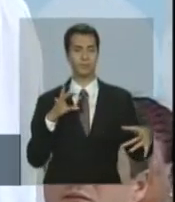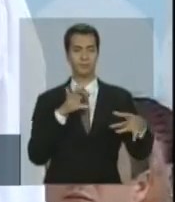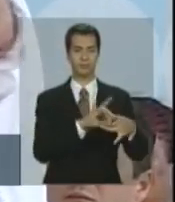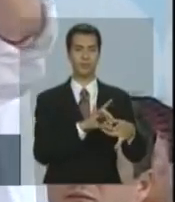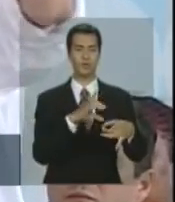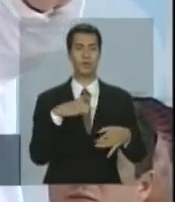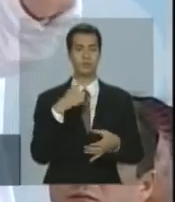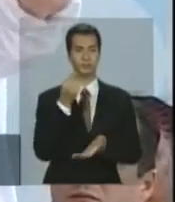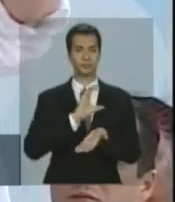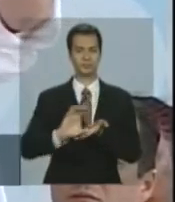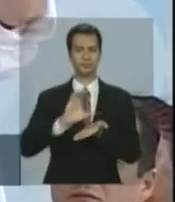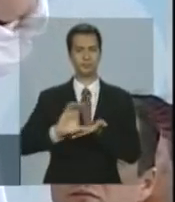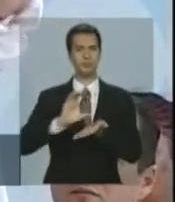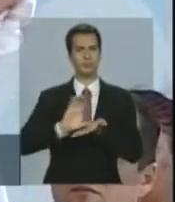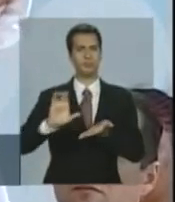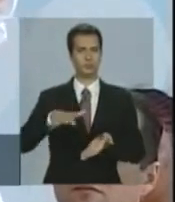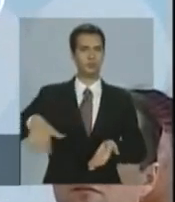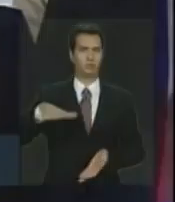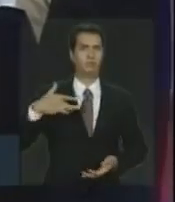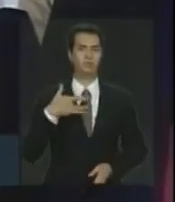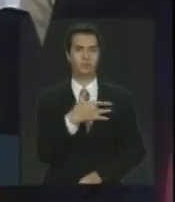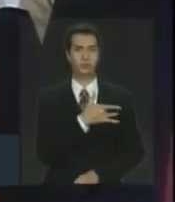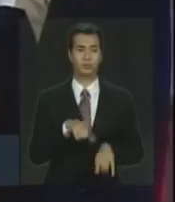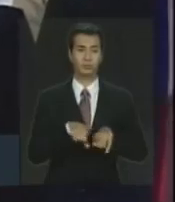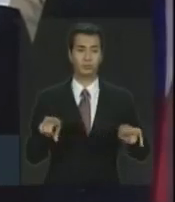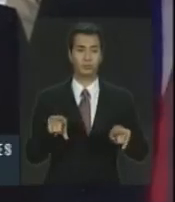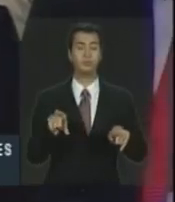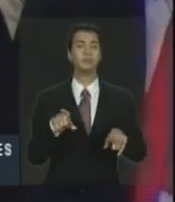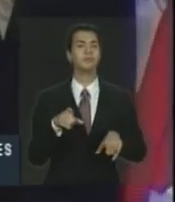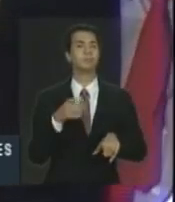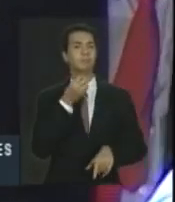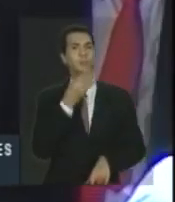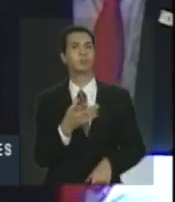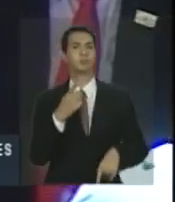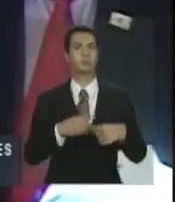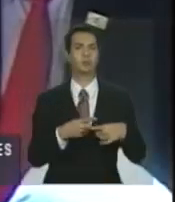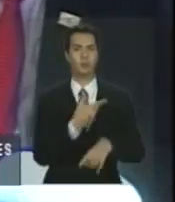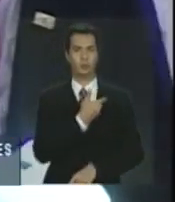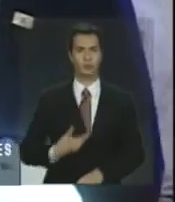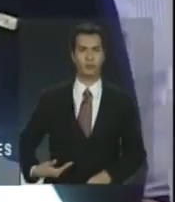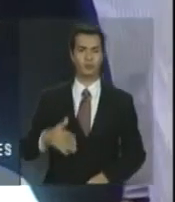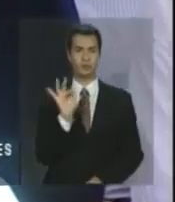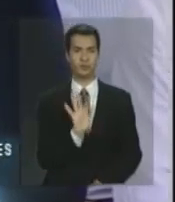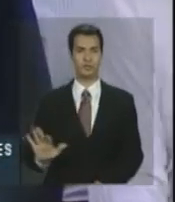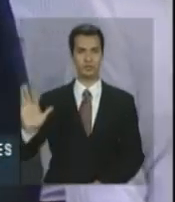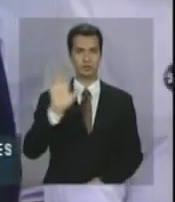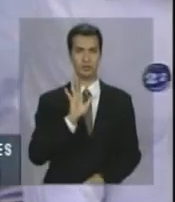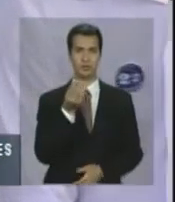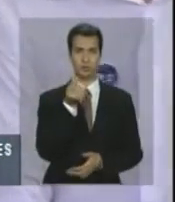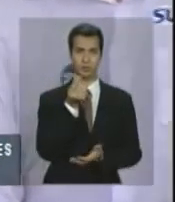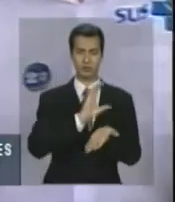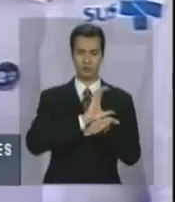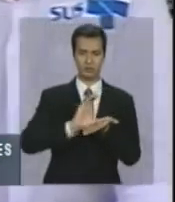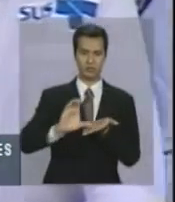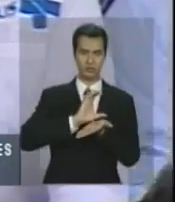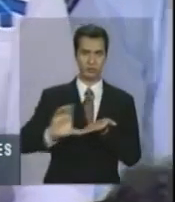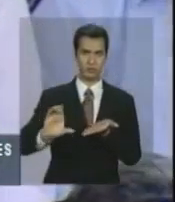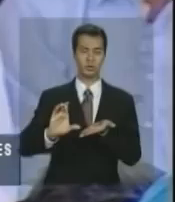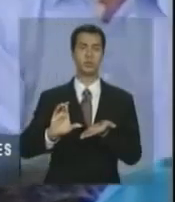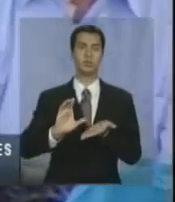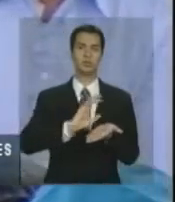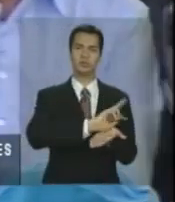grana na saúde, mas se a gente não tivesse o governo federal investindo recursos naquilo que a cidade tem que fazer, em obras e